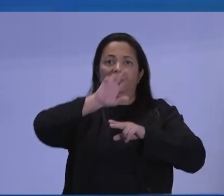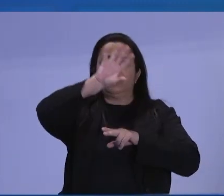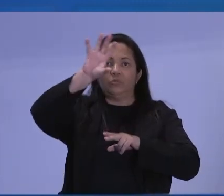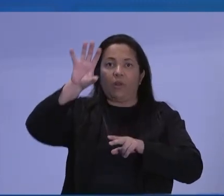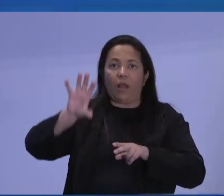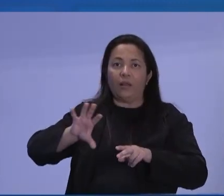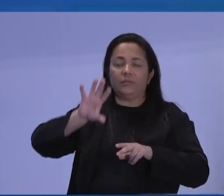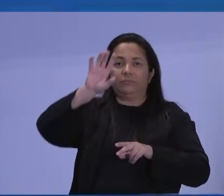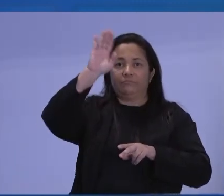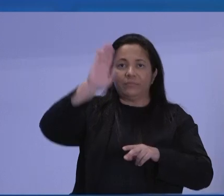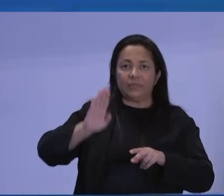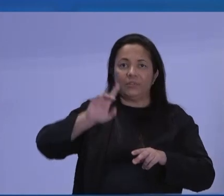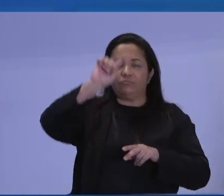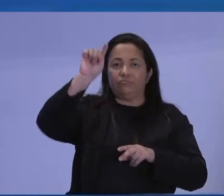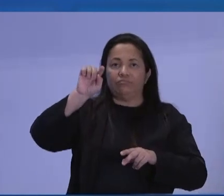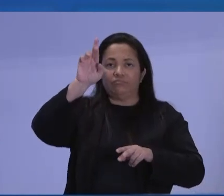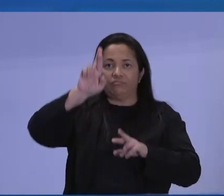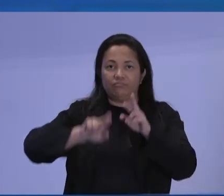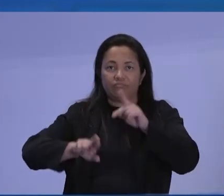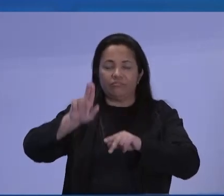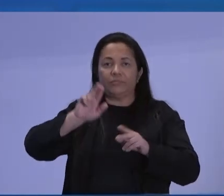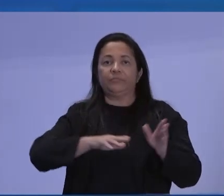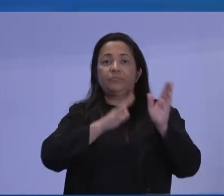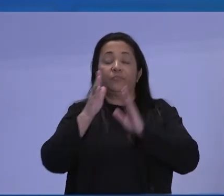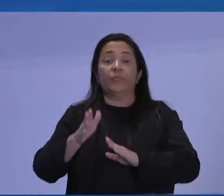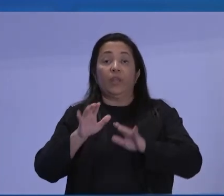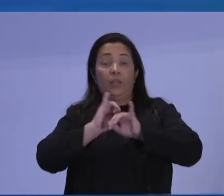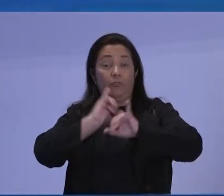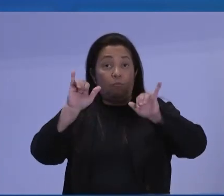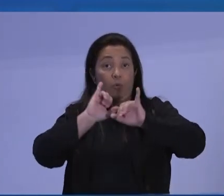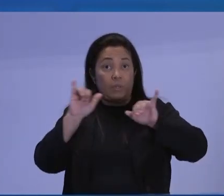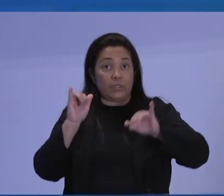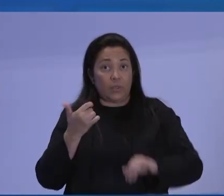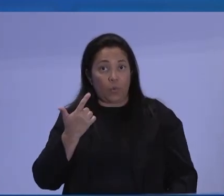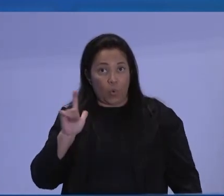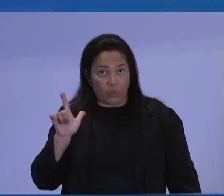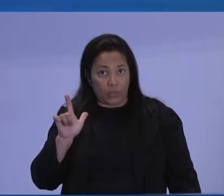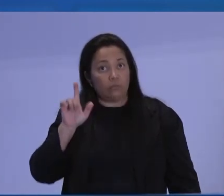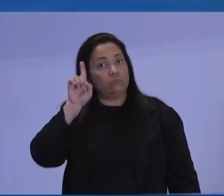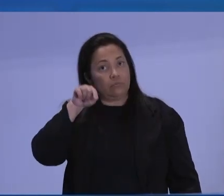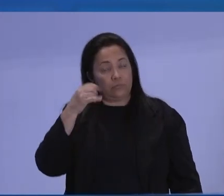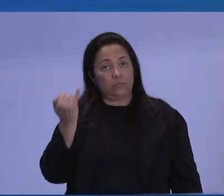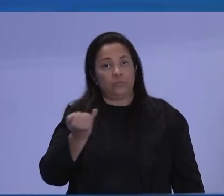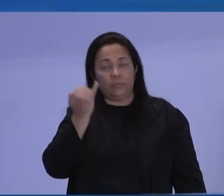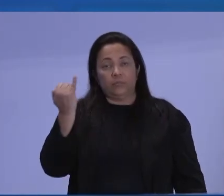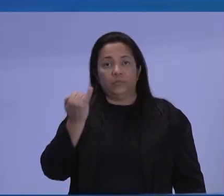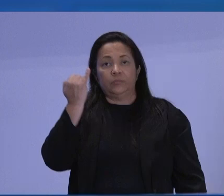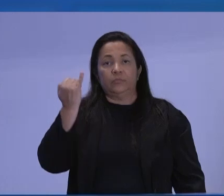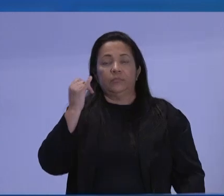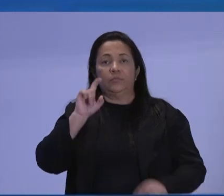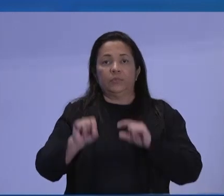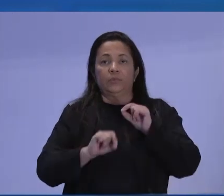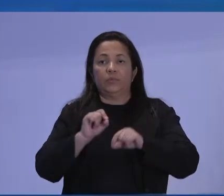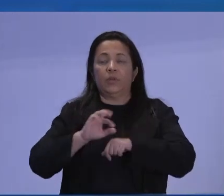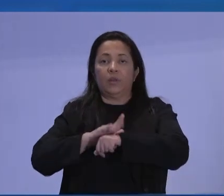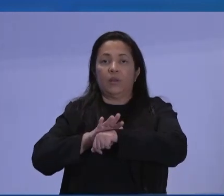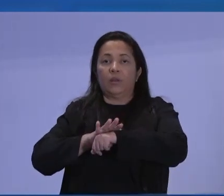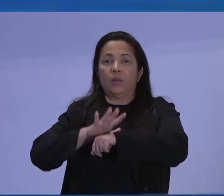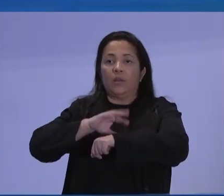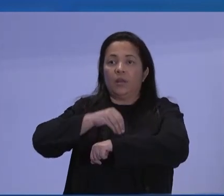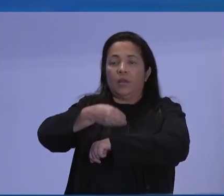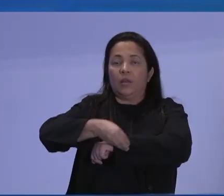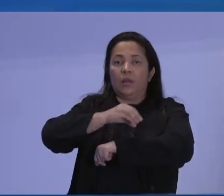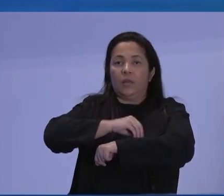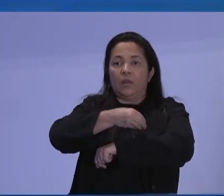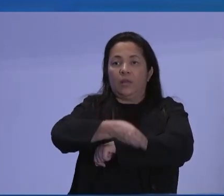Tá? Outro dado muito importante, gente, é que a transmissão da hanseníase não